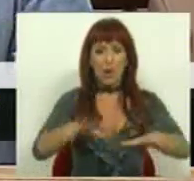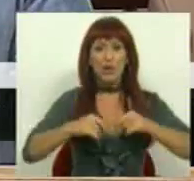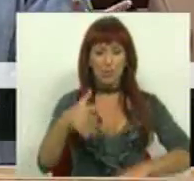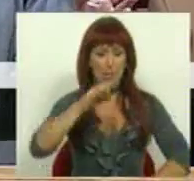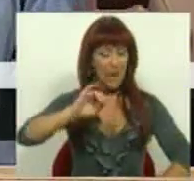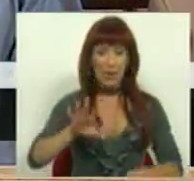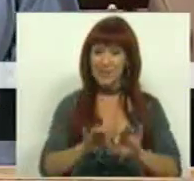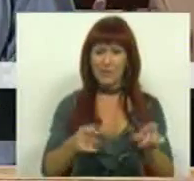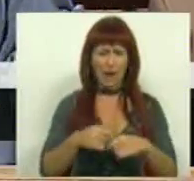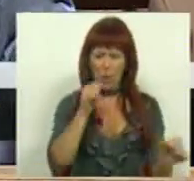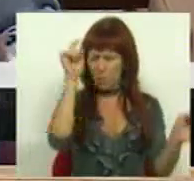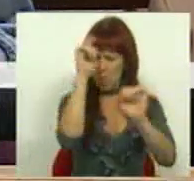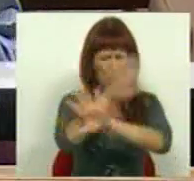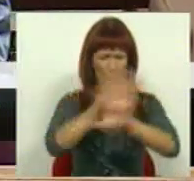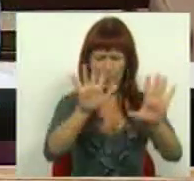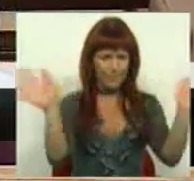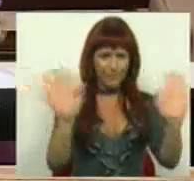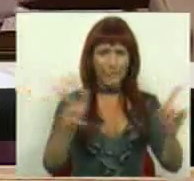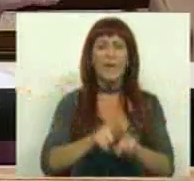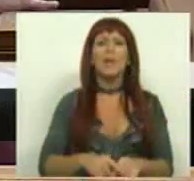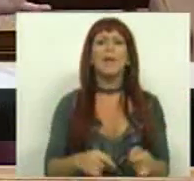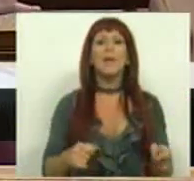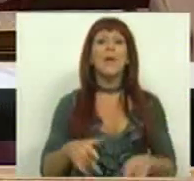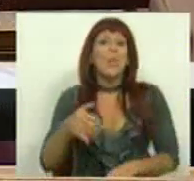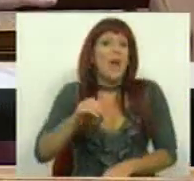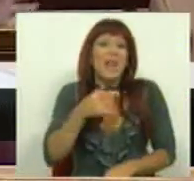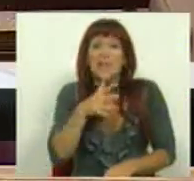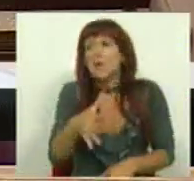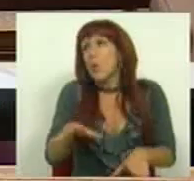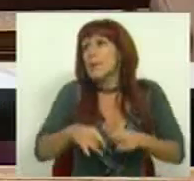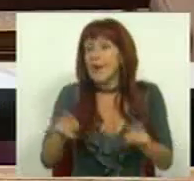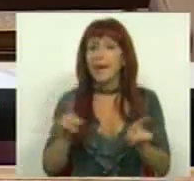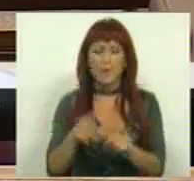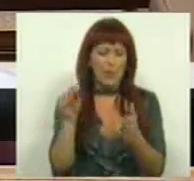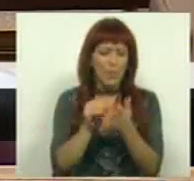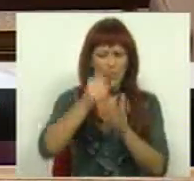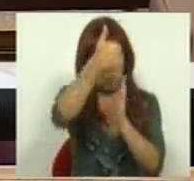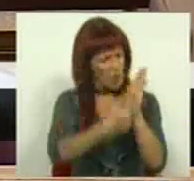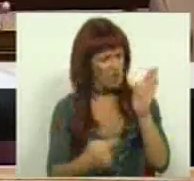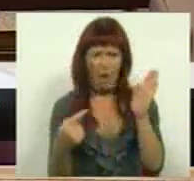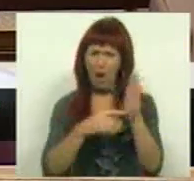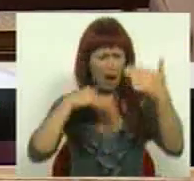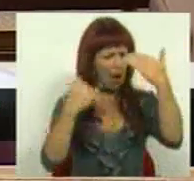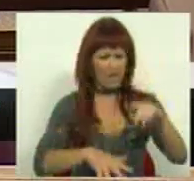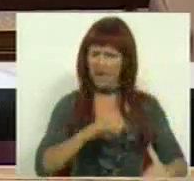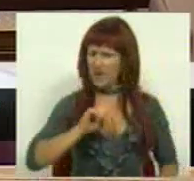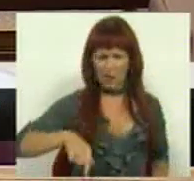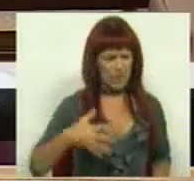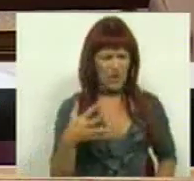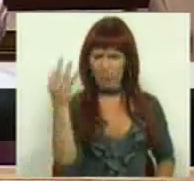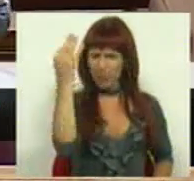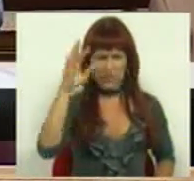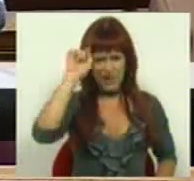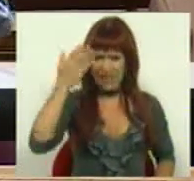Socialista aparece como chocante. O PS, enfim, disse que não aceitaria consagrar constitucionalmente o limite de 0,5